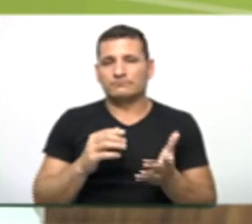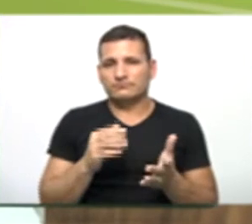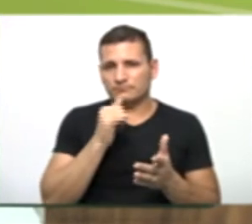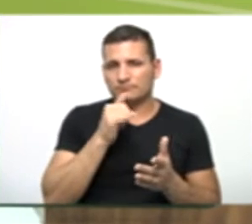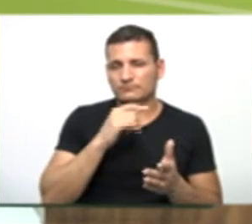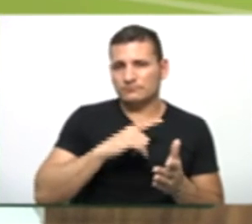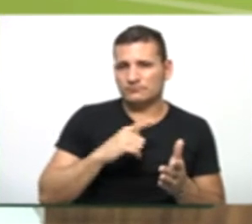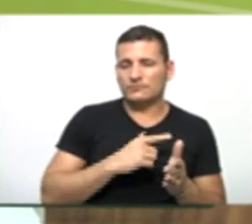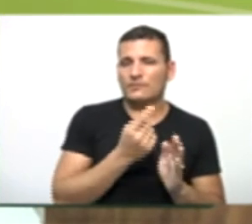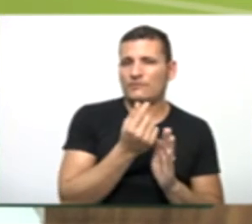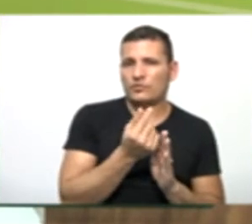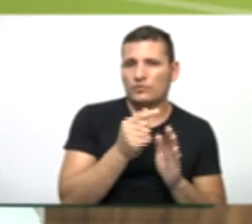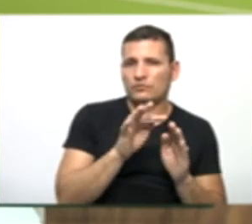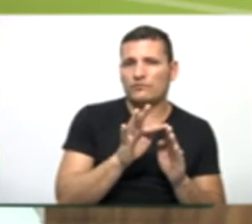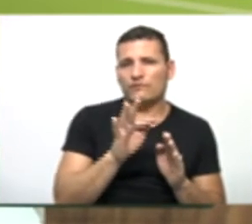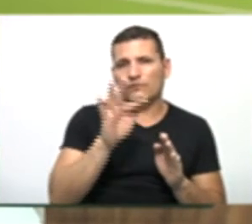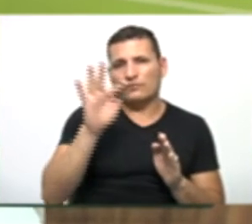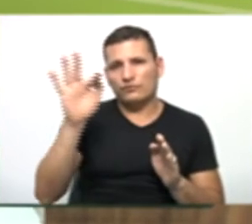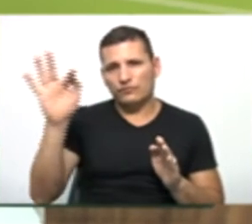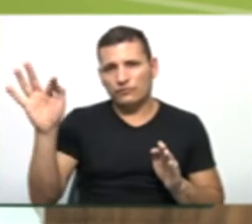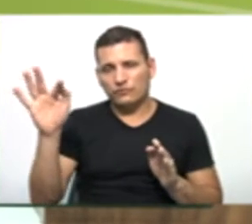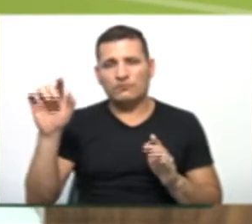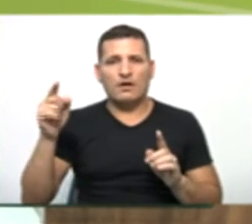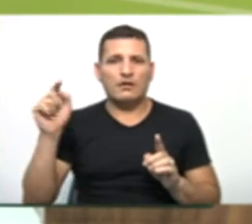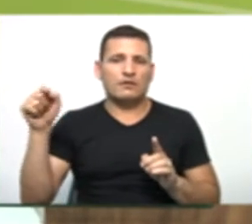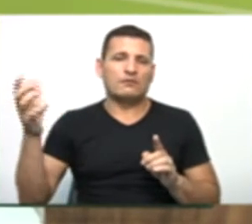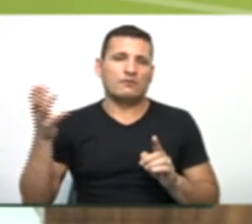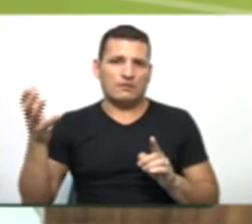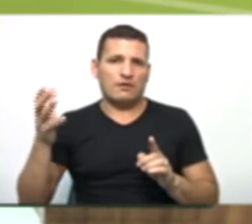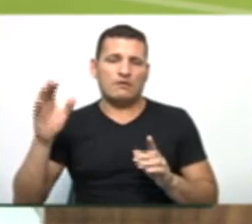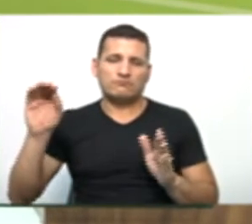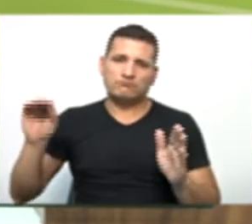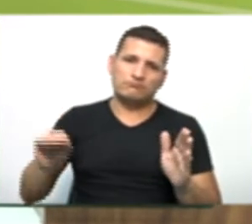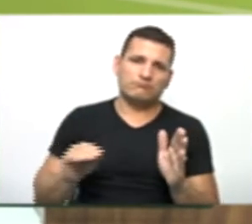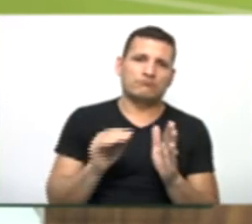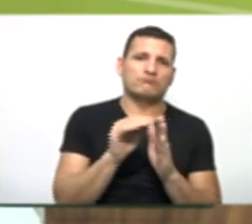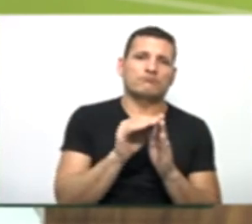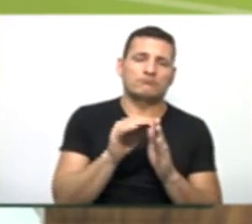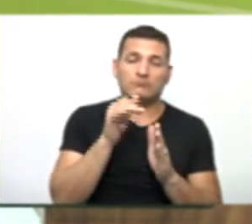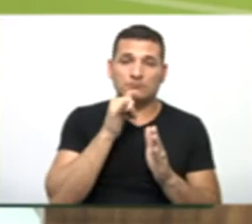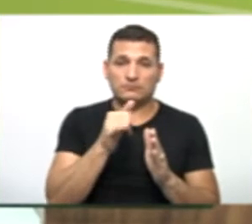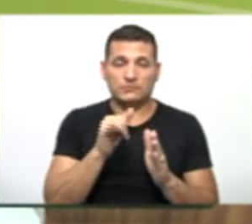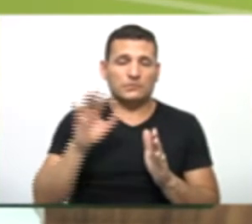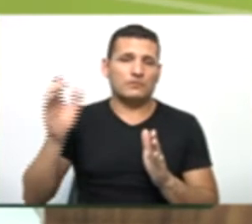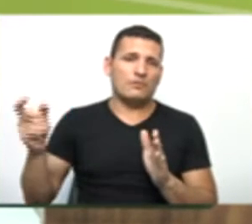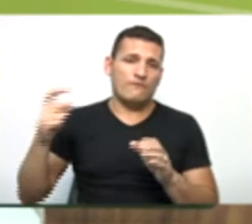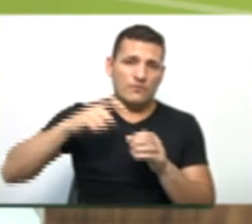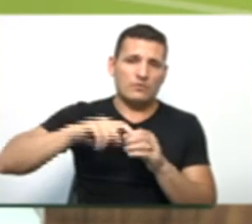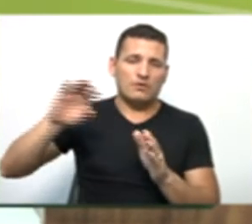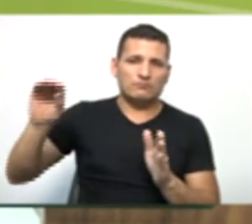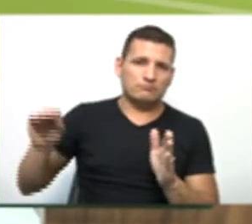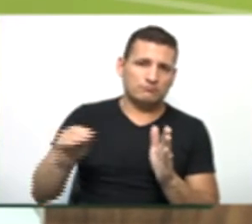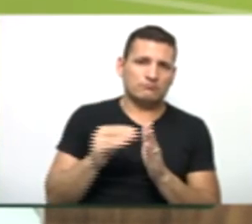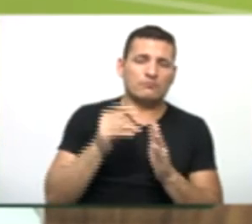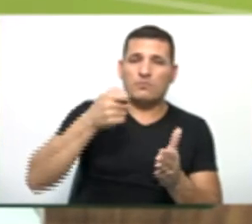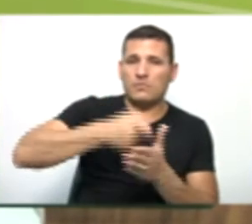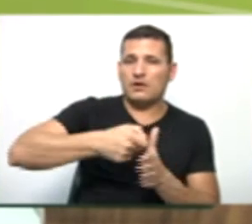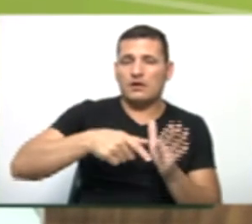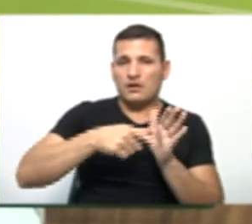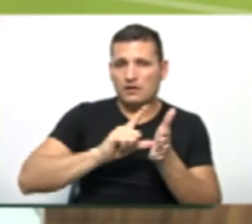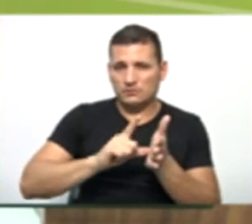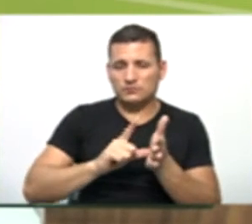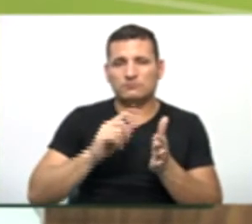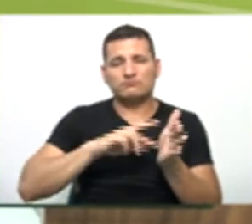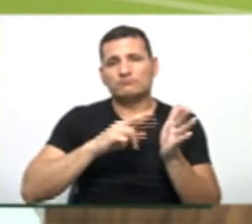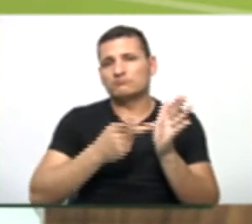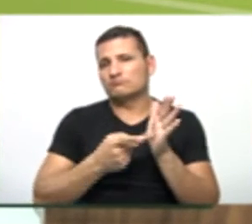mensurado para uma data futura e eu quero trazer para uma data anterior. Então, se eu vou retroceder no tempo, se eu vou pagar antes, significa que eu